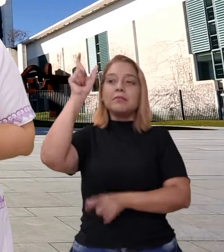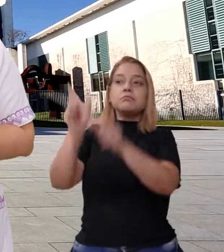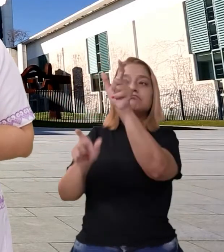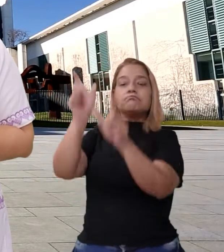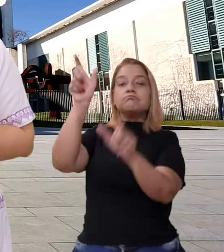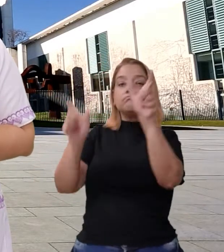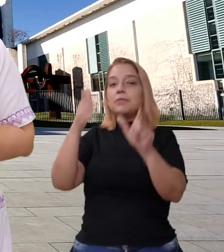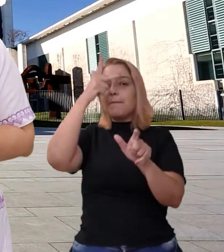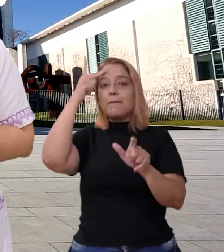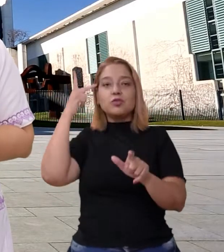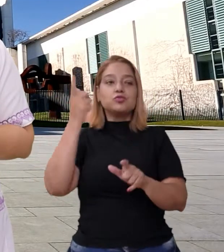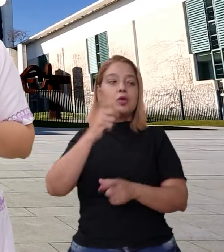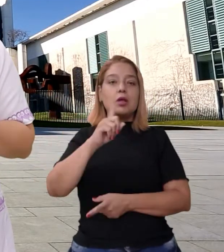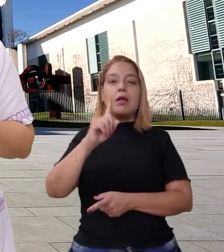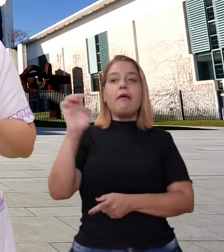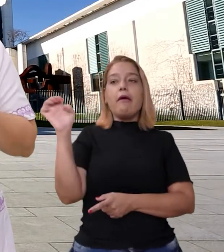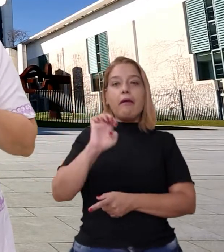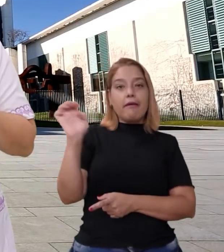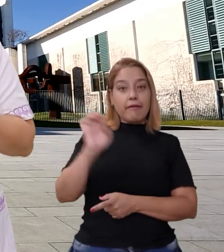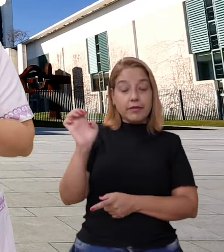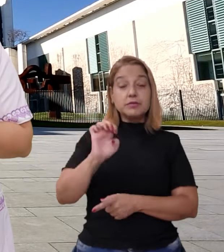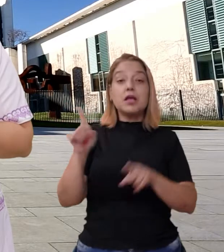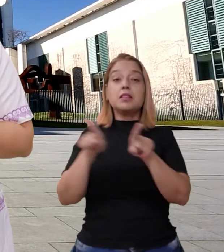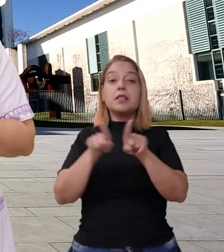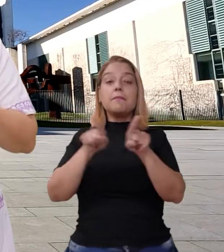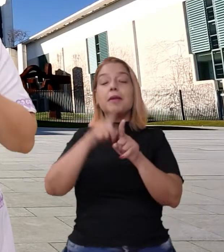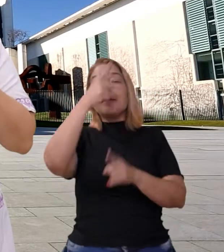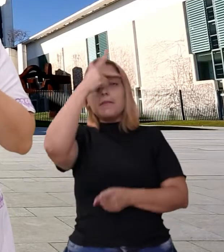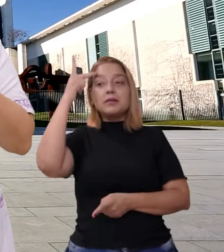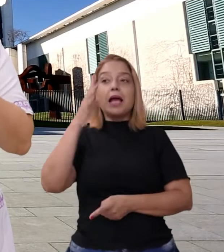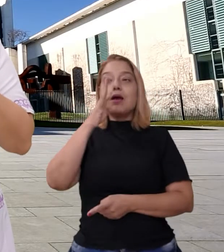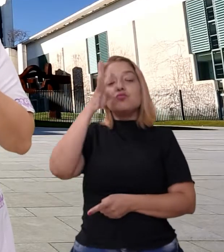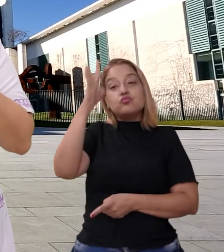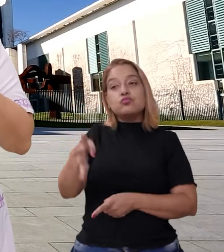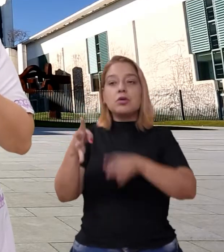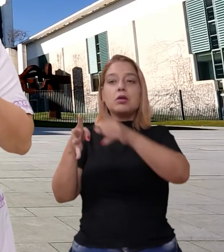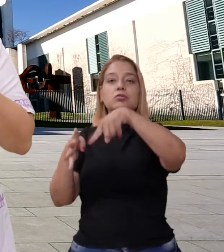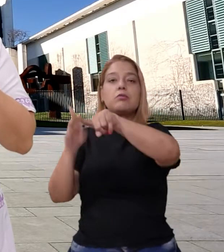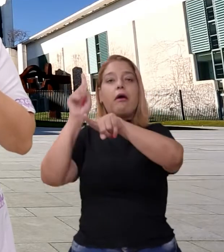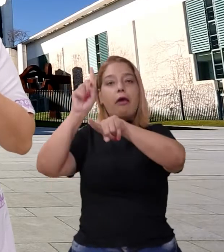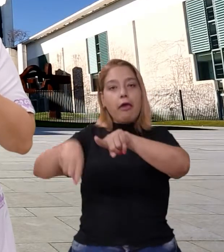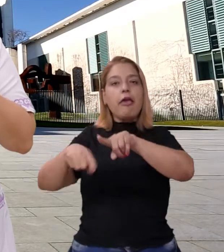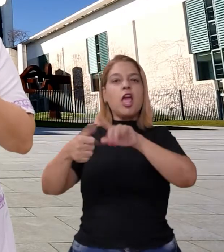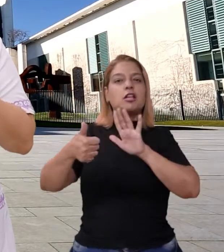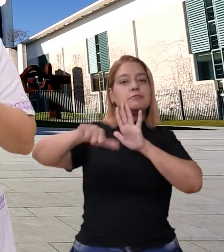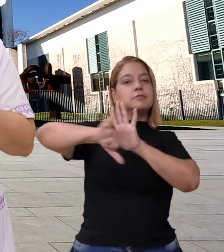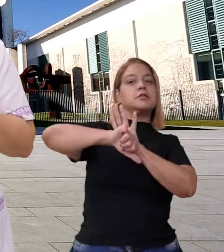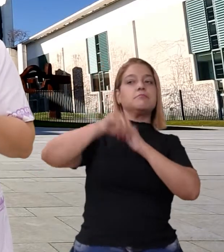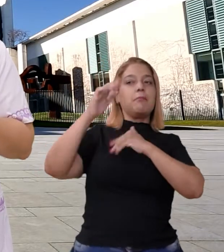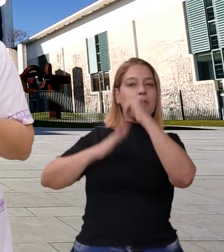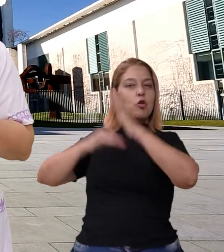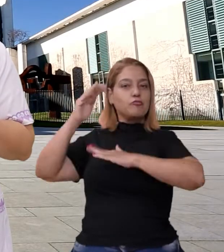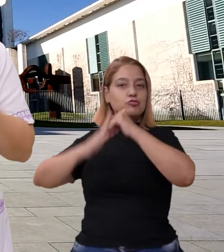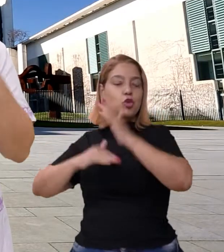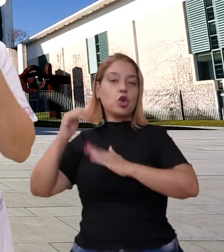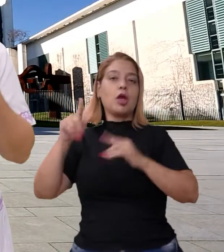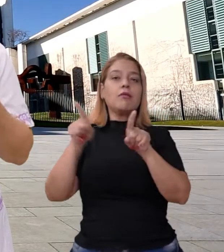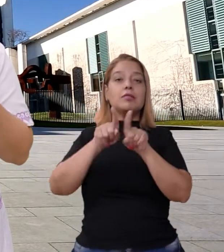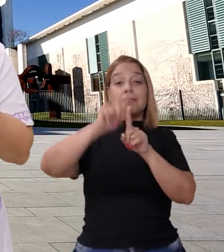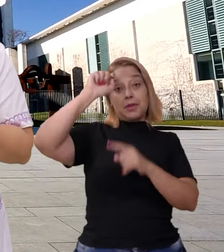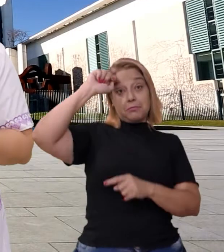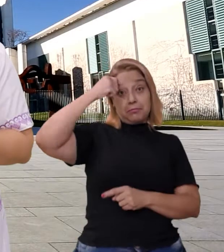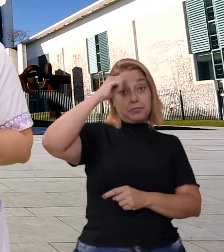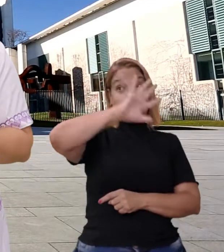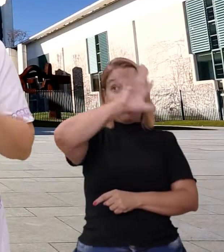de homossexualidade, os chamados associais, pessoas acusadas de serem criminosas profissionais